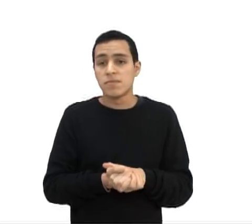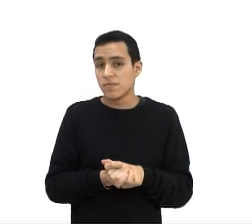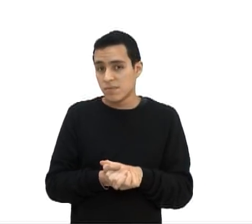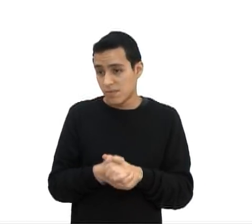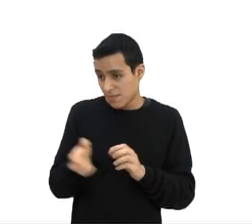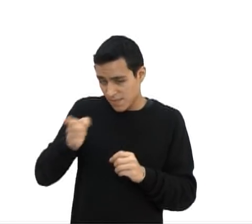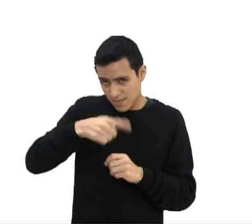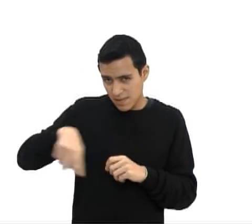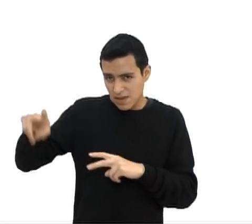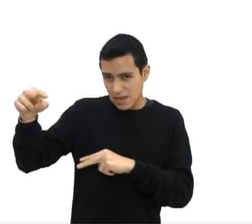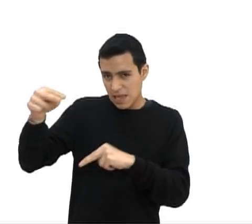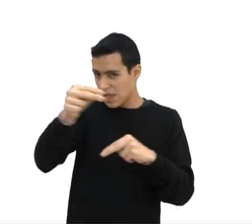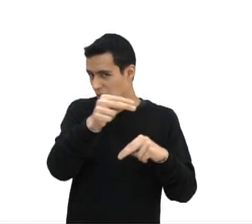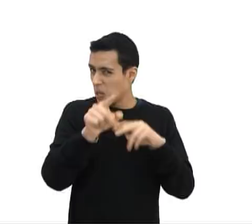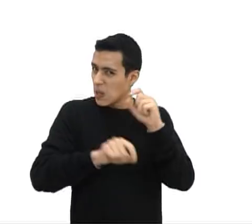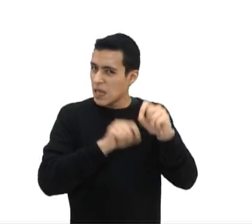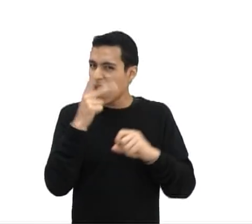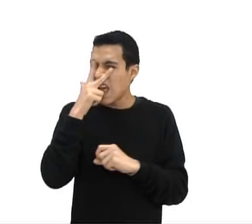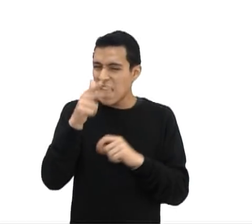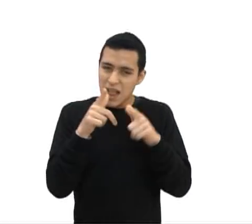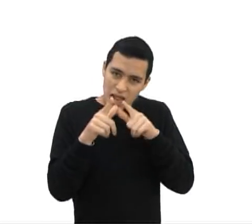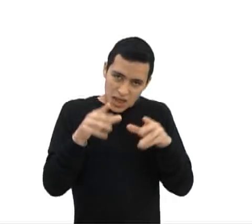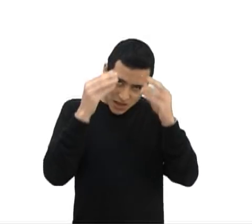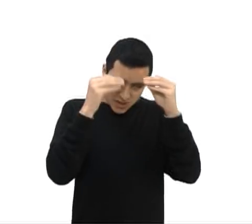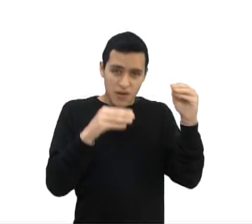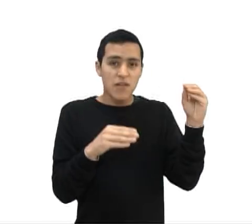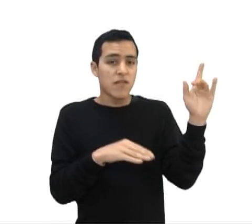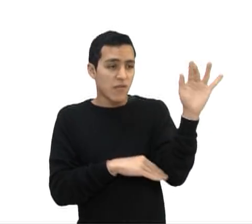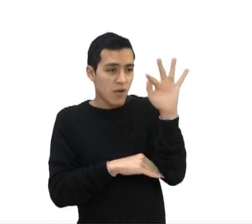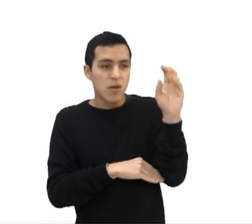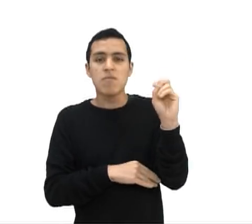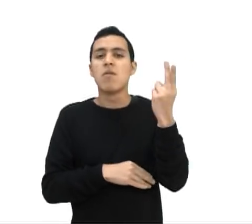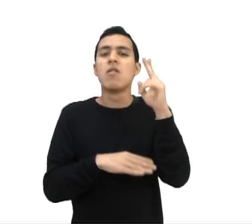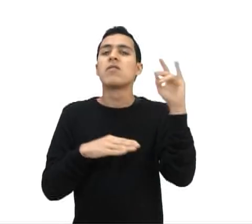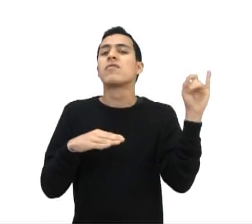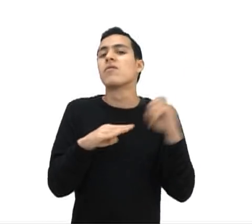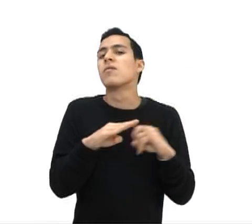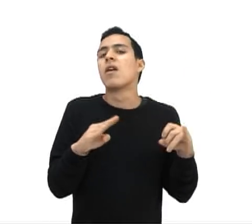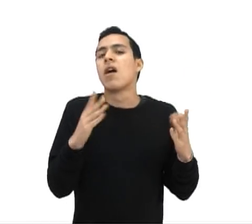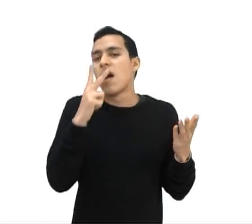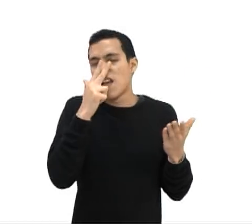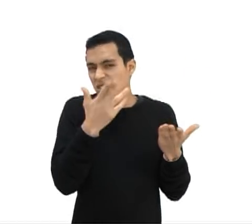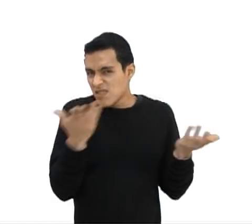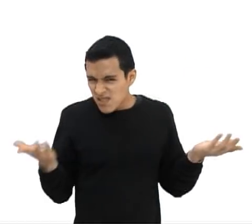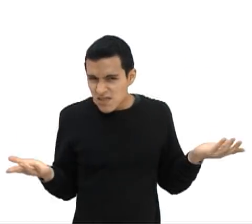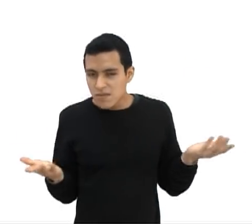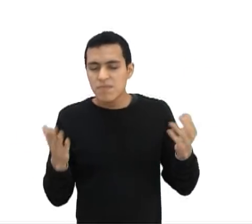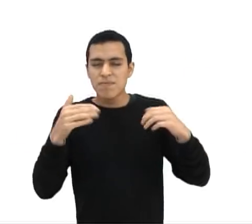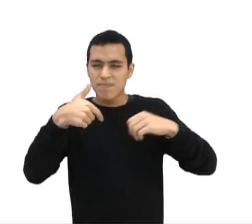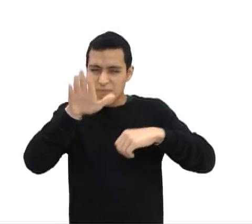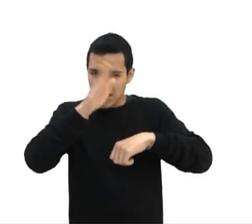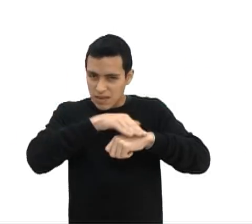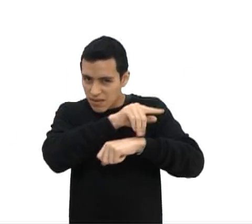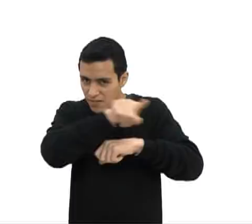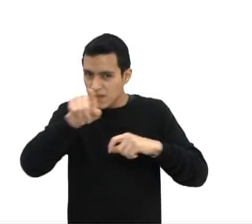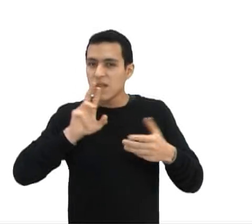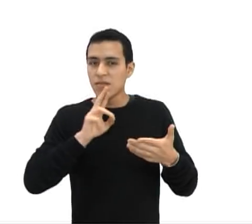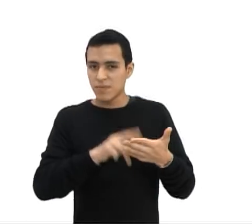Nesse fragmento, pessoal, vocês acham que a linguagem é formal ou a linguagem é informal? Mais um tempo para fazer essa.